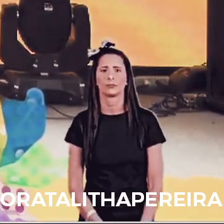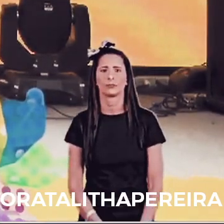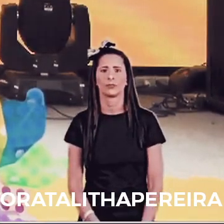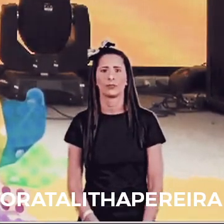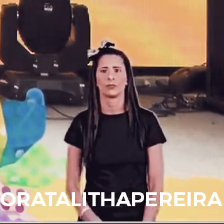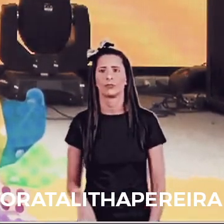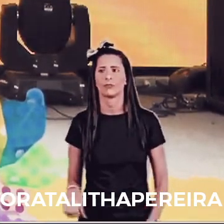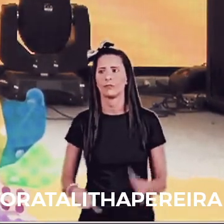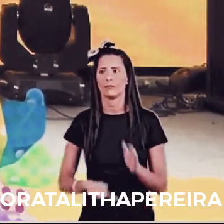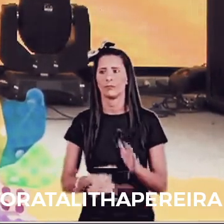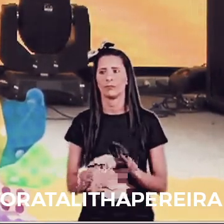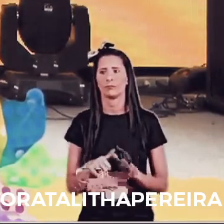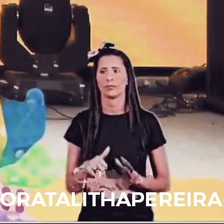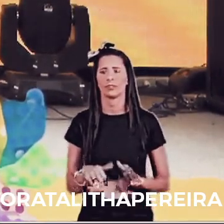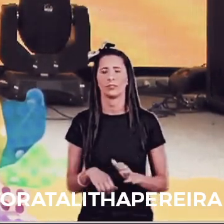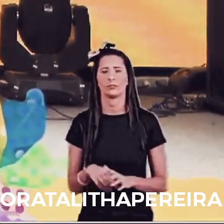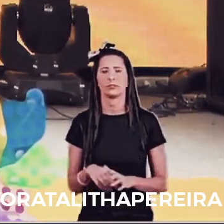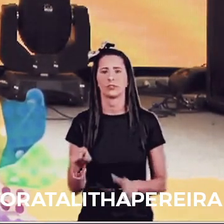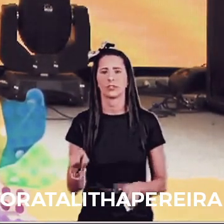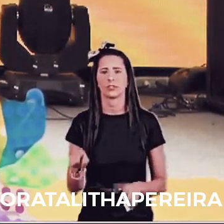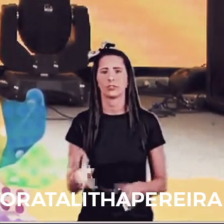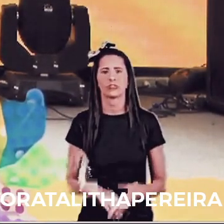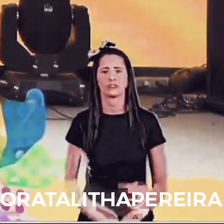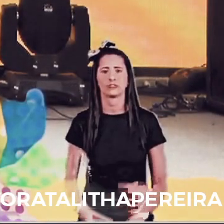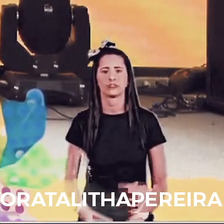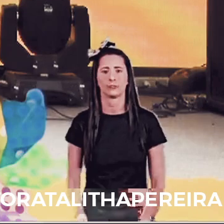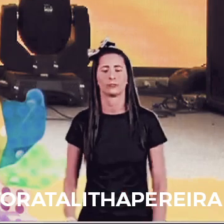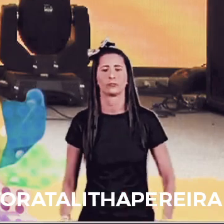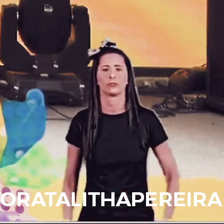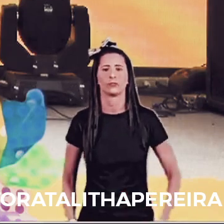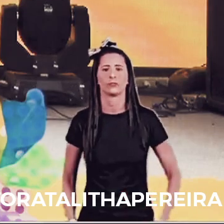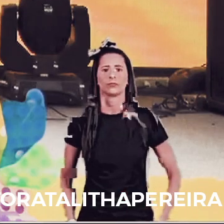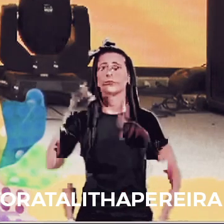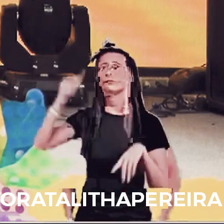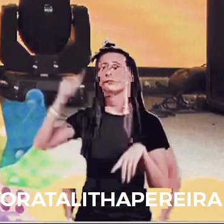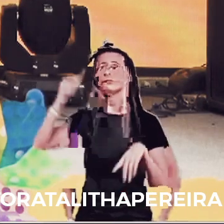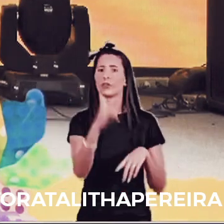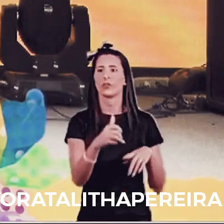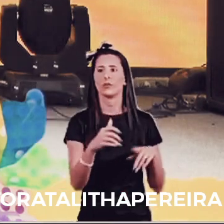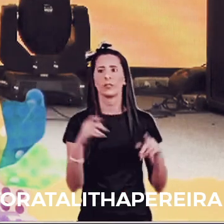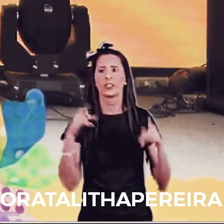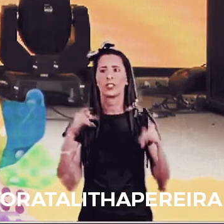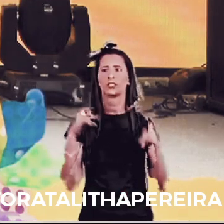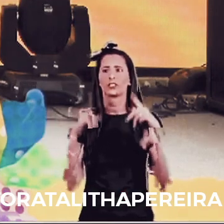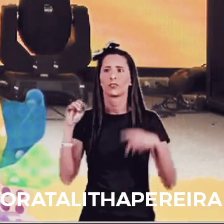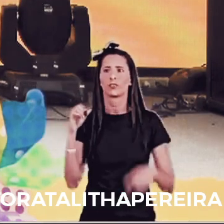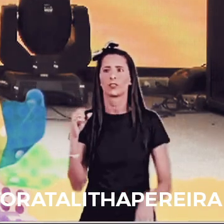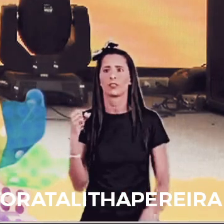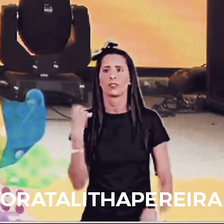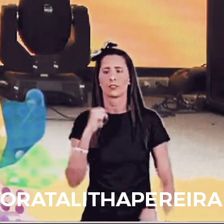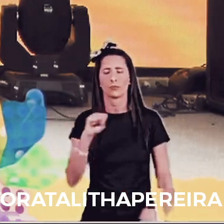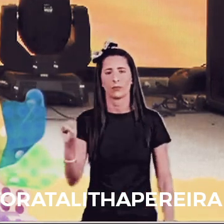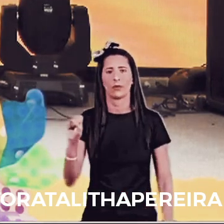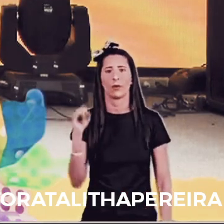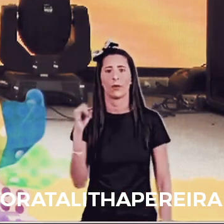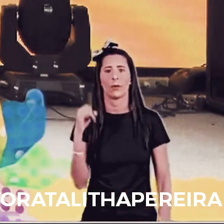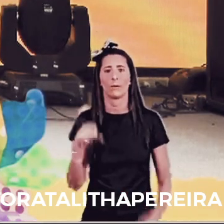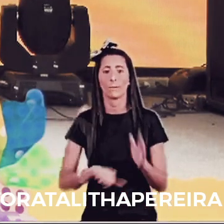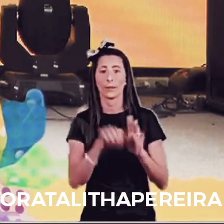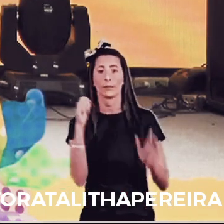Deus, ele falou pro profeta Samuel, que ele tinha escolhido um dos filhos de Jessé para